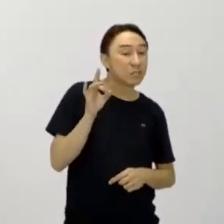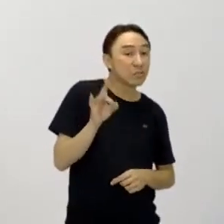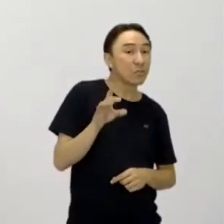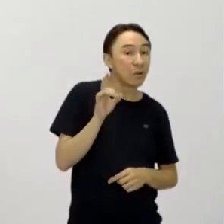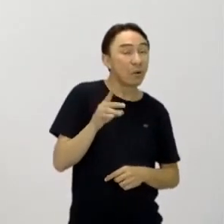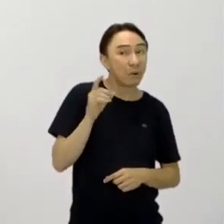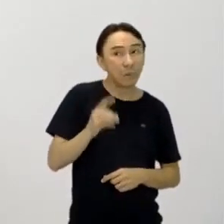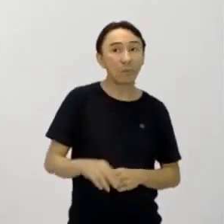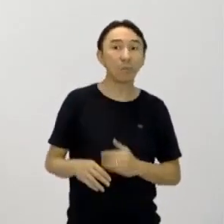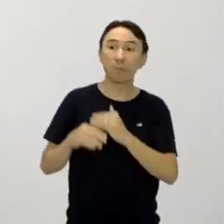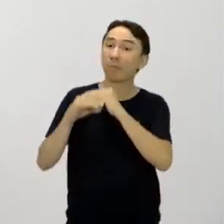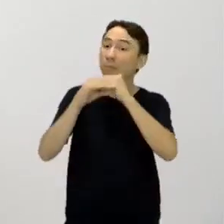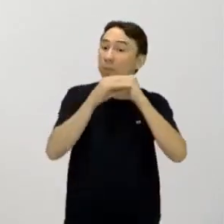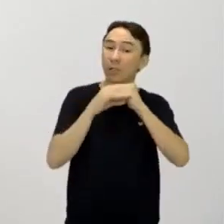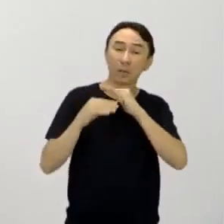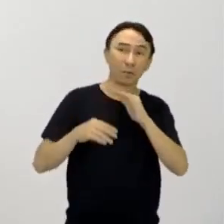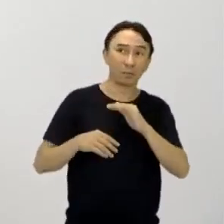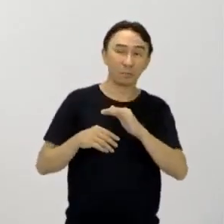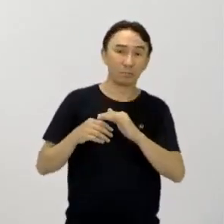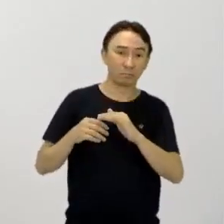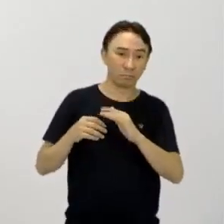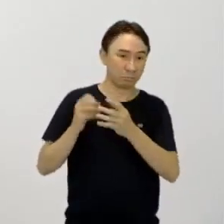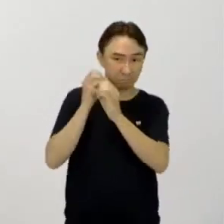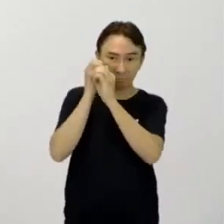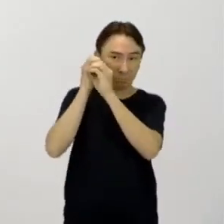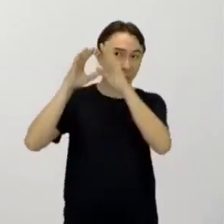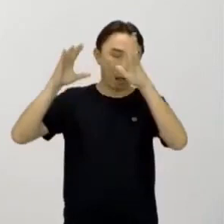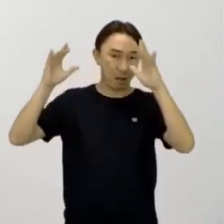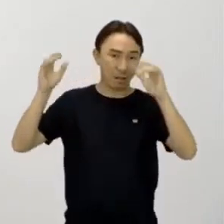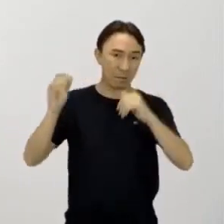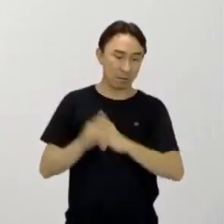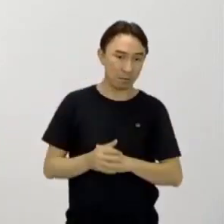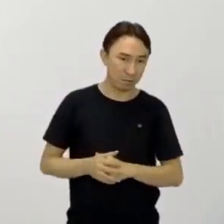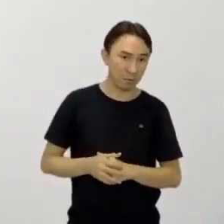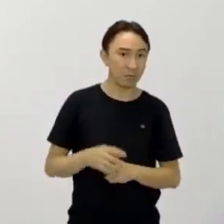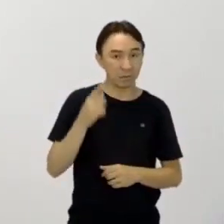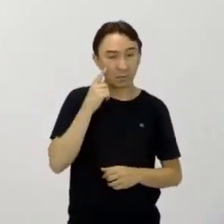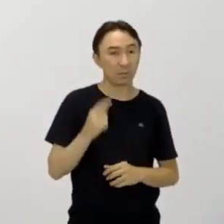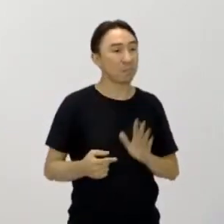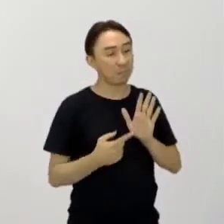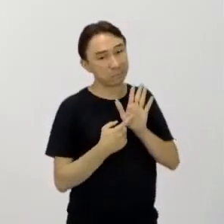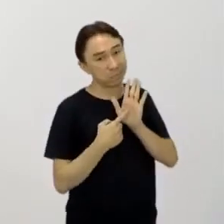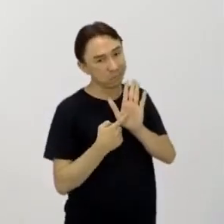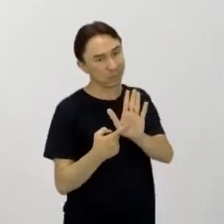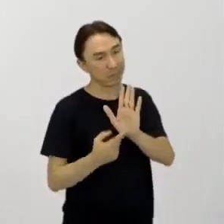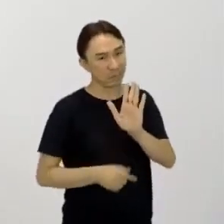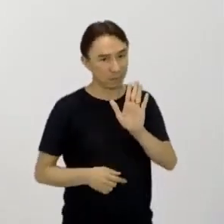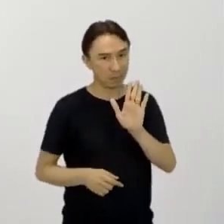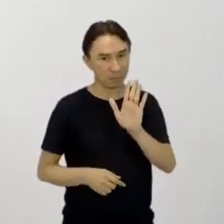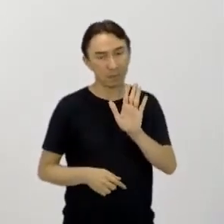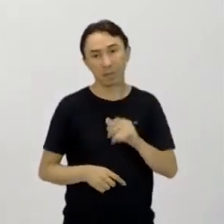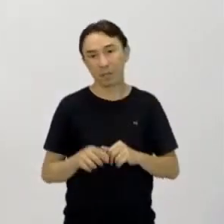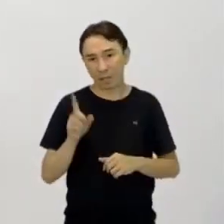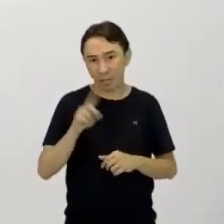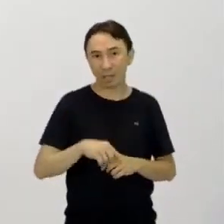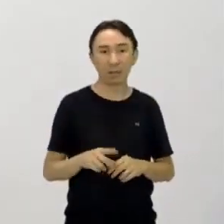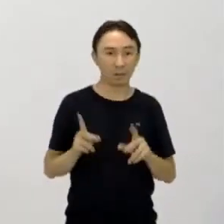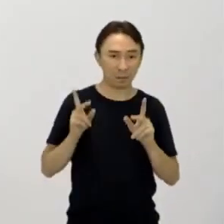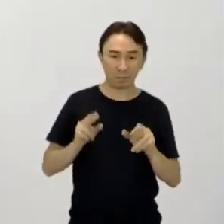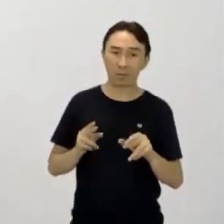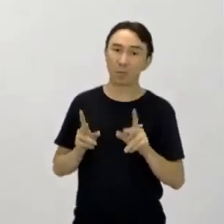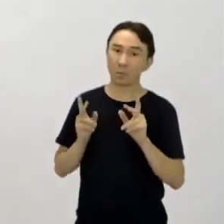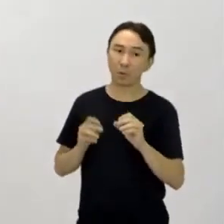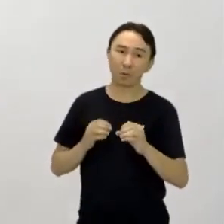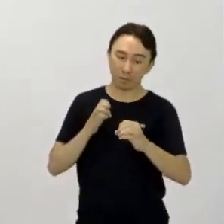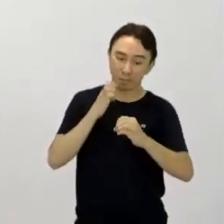gente tem atômico, ainda que usamos didático, é o modelo lá da eletrosfera, que está aqui atrás de mim. Vou até